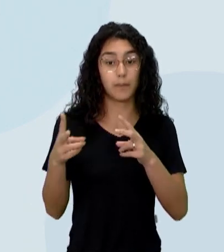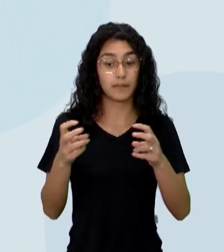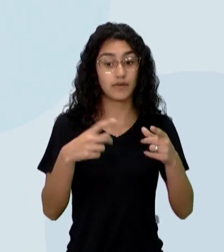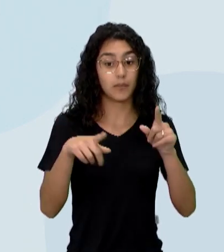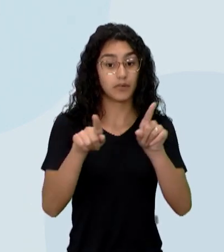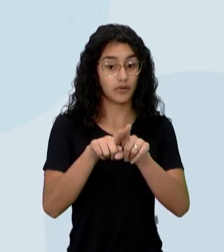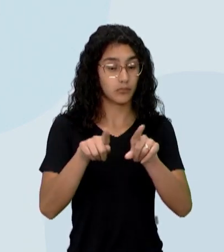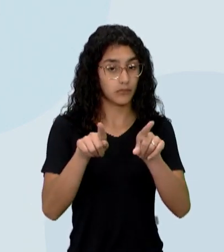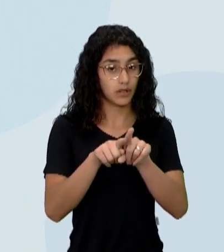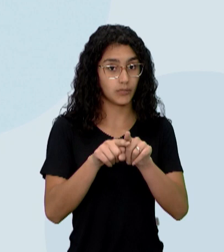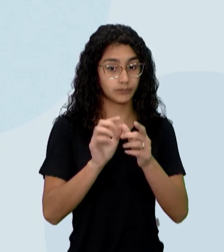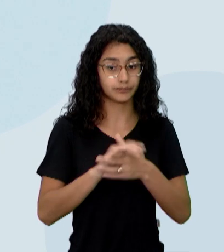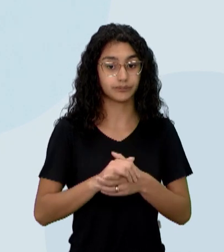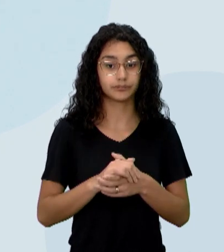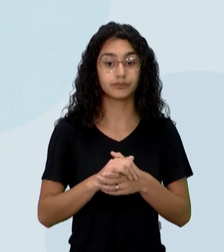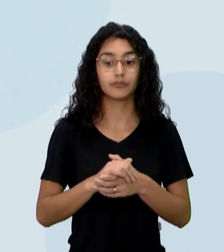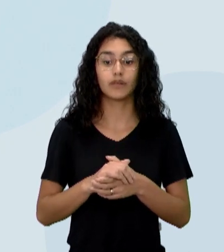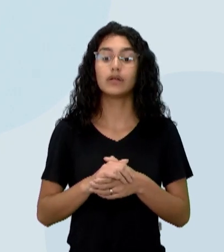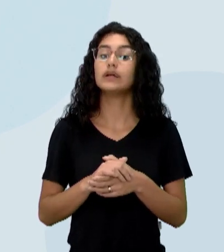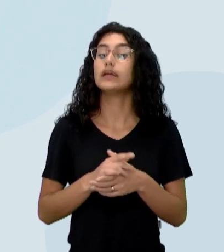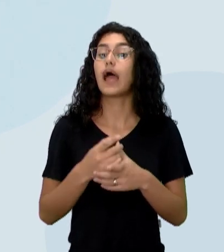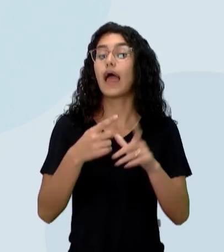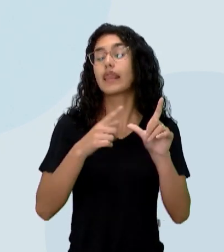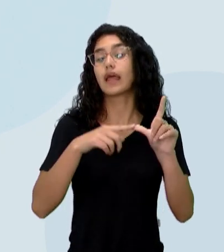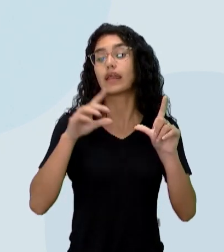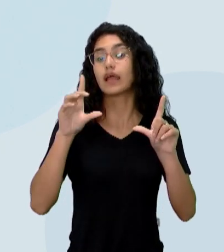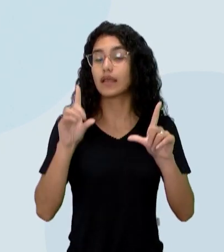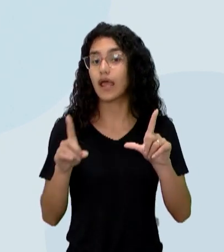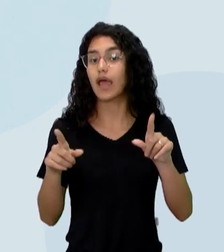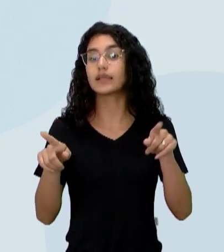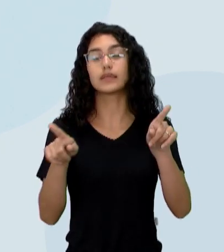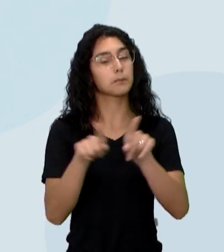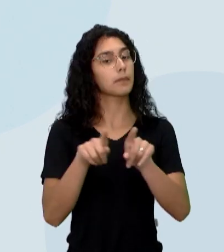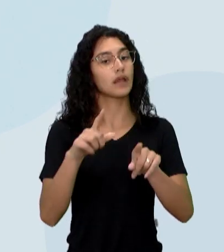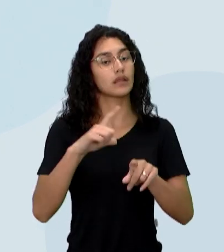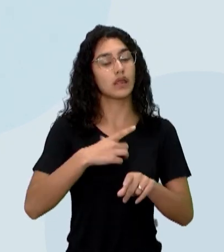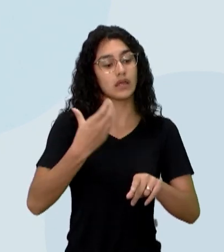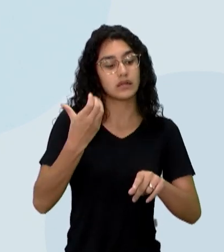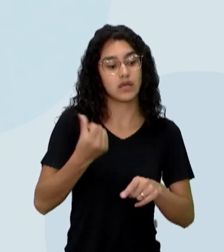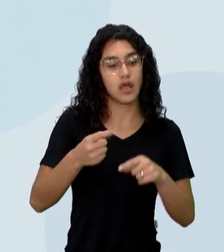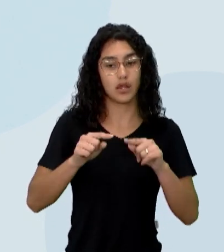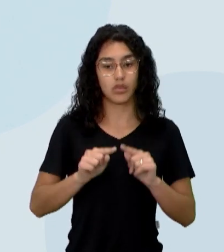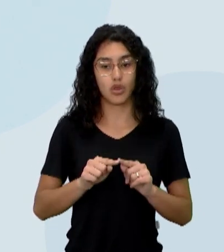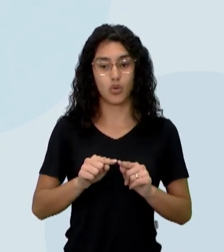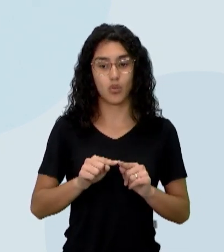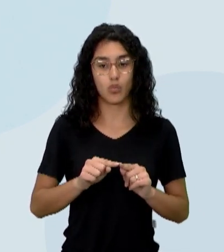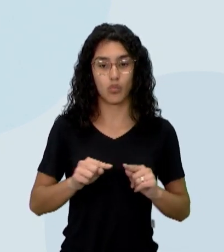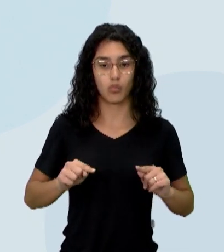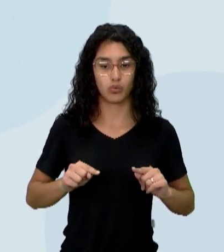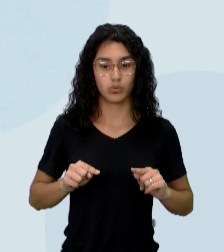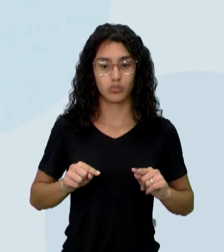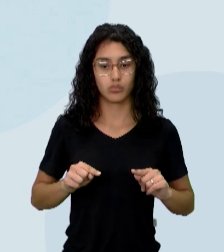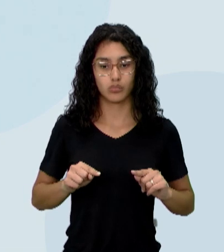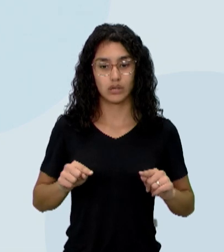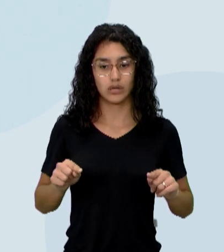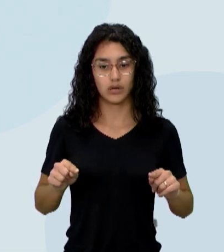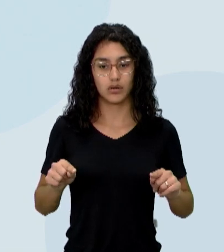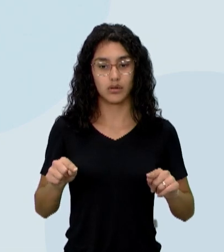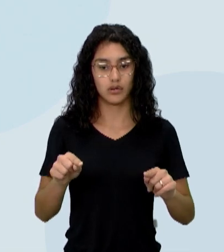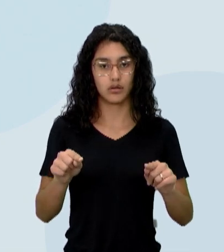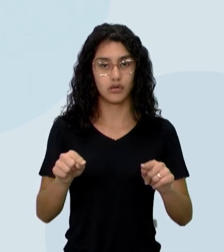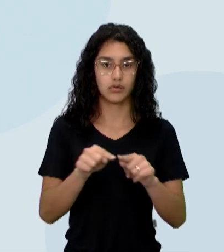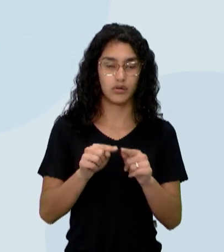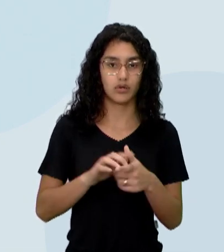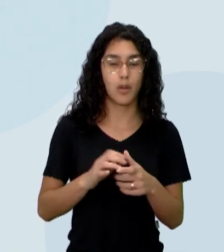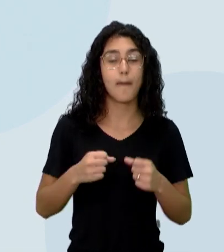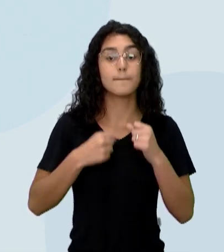ó, que a alternativa D também tem 6 lados. Outra coisa que a gente pode fazer,